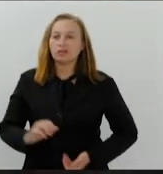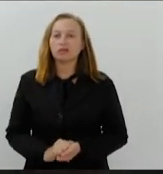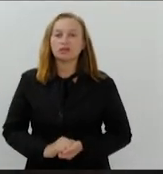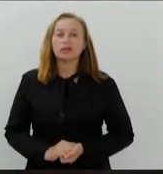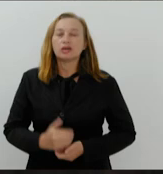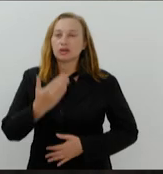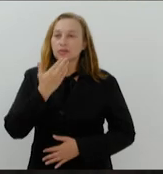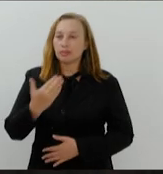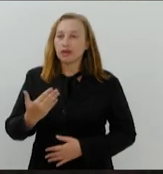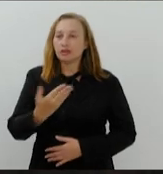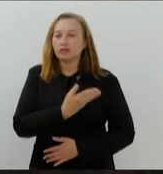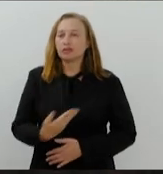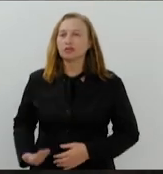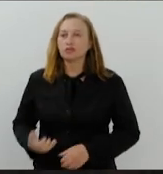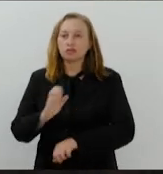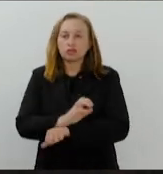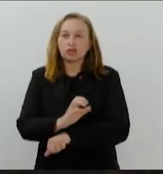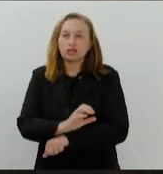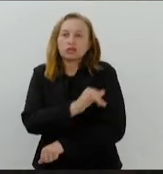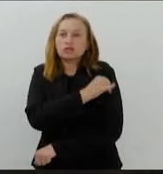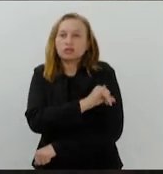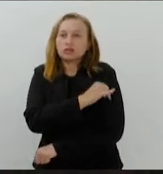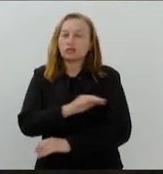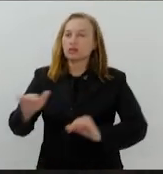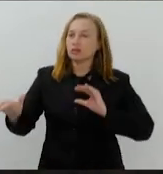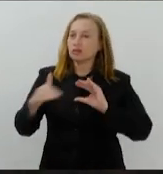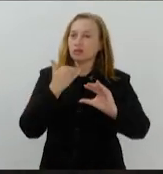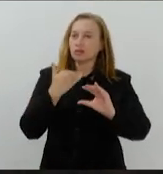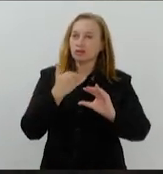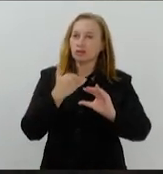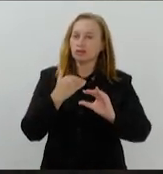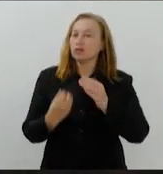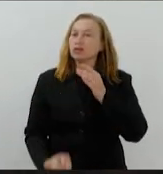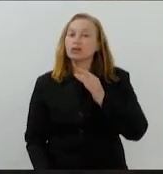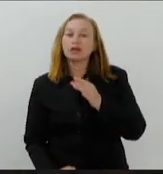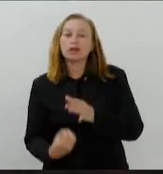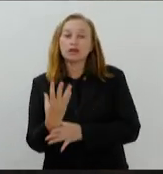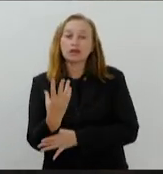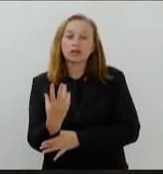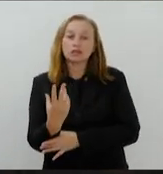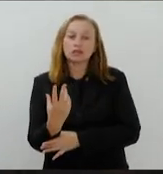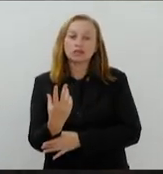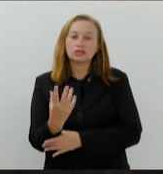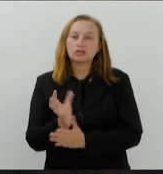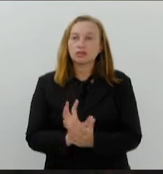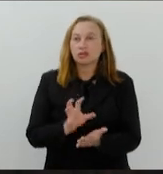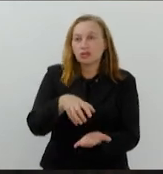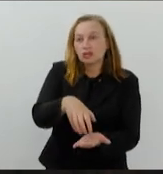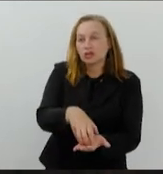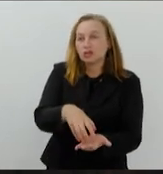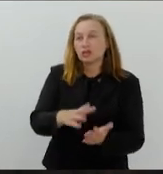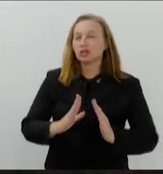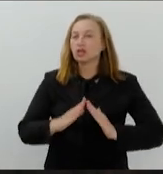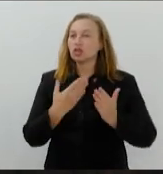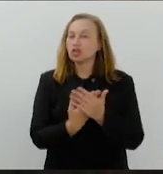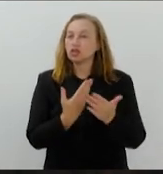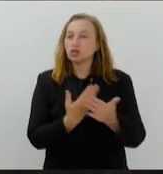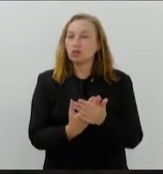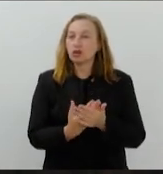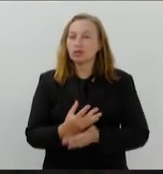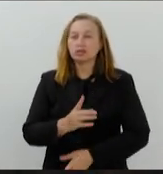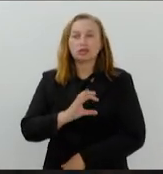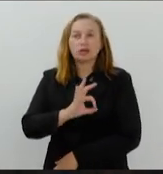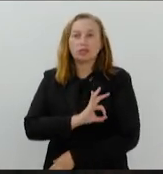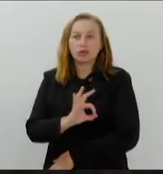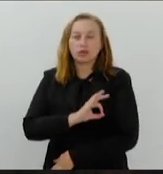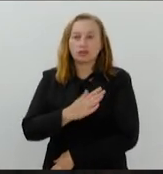senhor governador do estado do Rio de Janeiro o envio de mensagem dispondo sobre a criação de unidade de colégio da Polícia Militar em Vargem Grande,